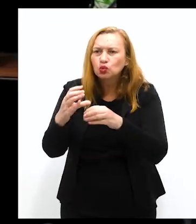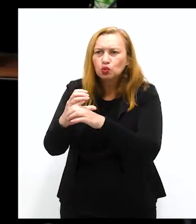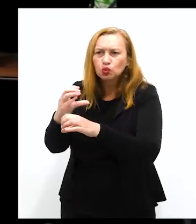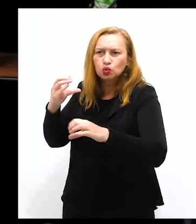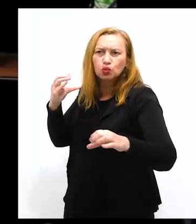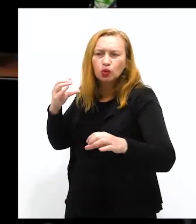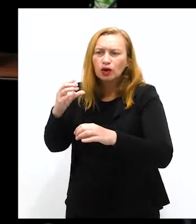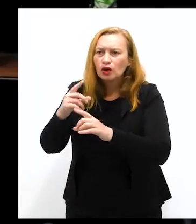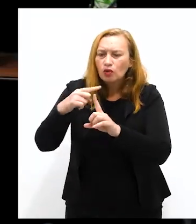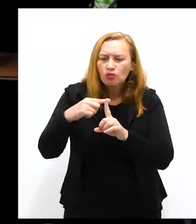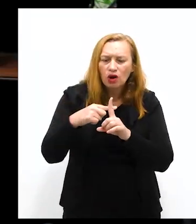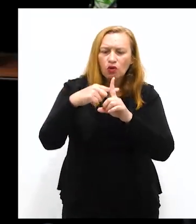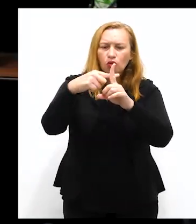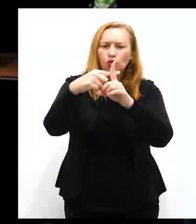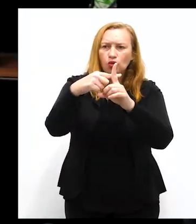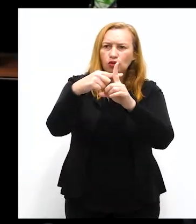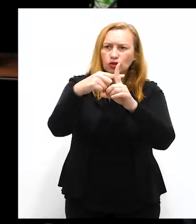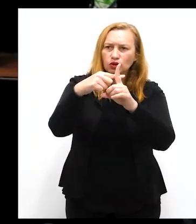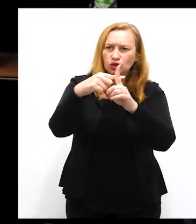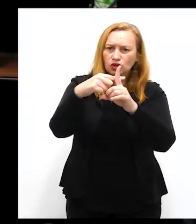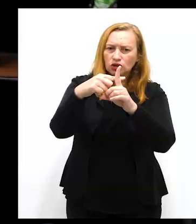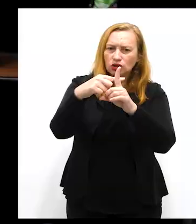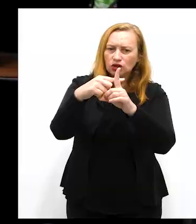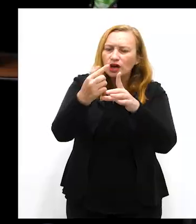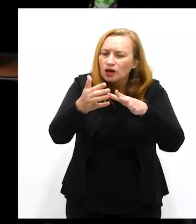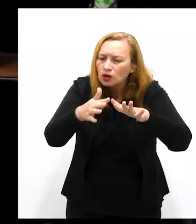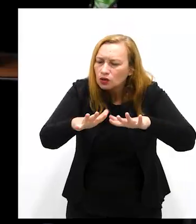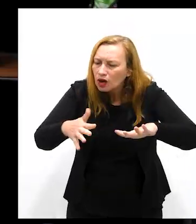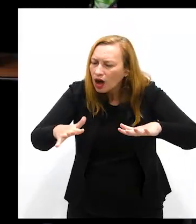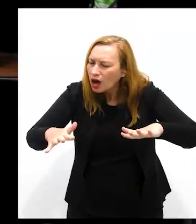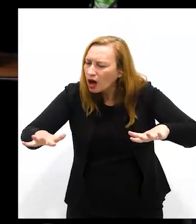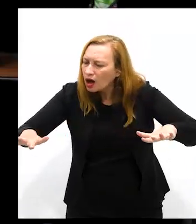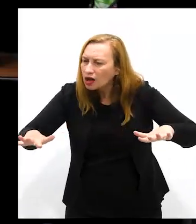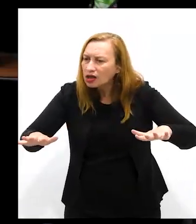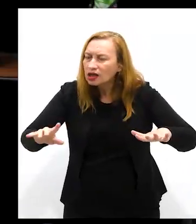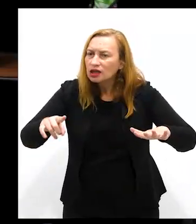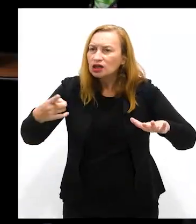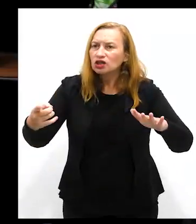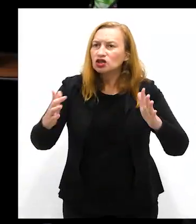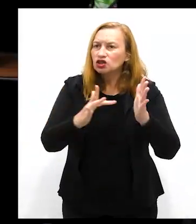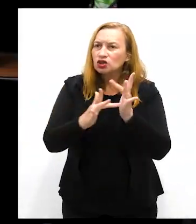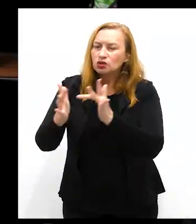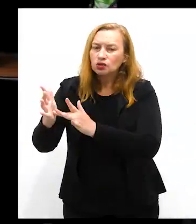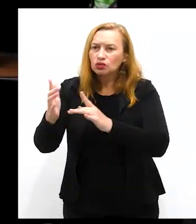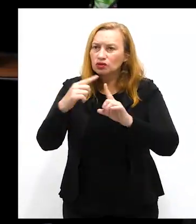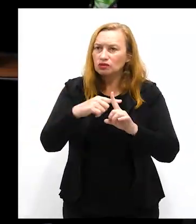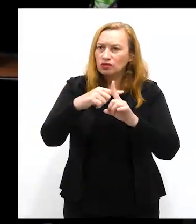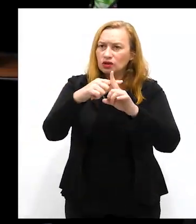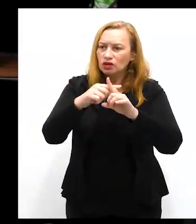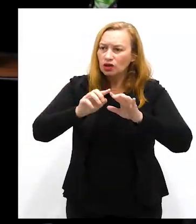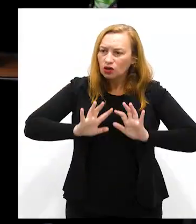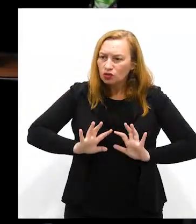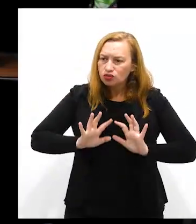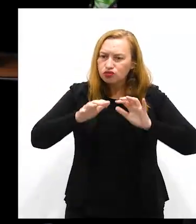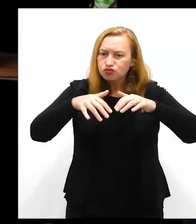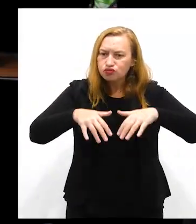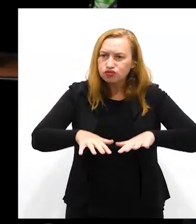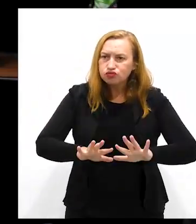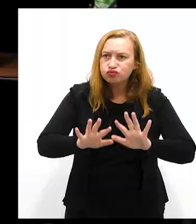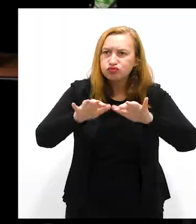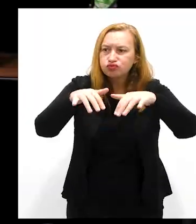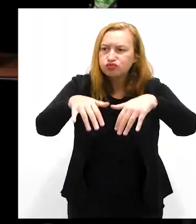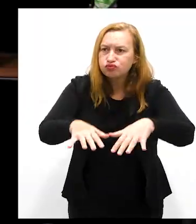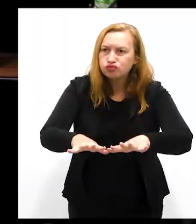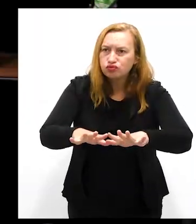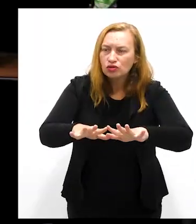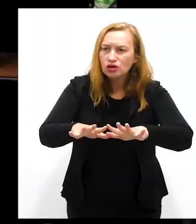o engenheiro, um formato de uma cruz, que eles fincaram a cruz na beira, e na hora eu suspendia Jesus, e o mar vinha e